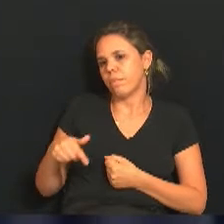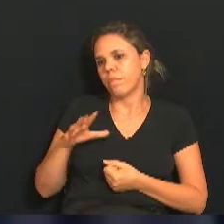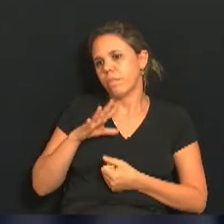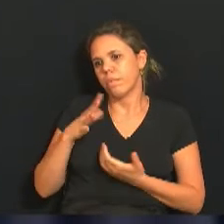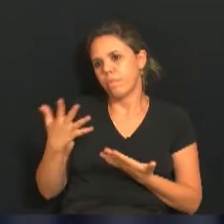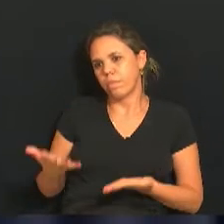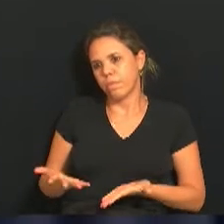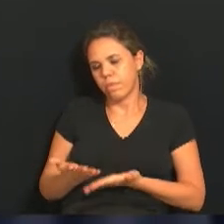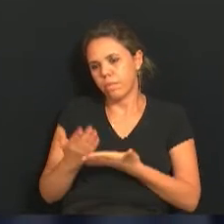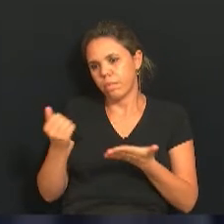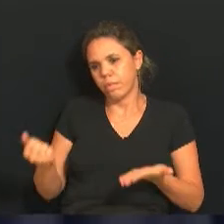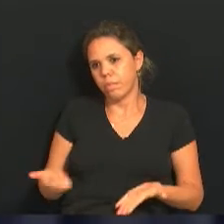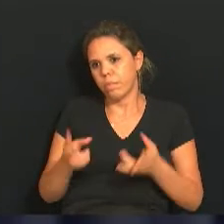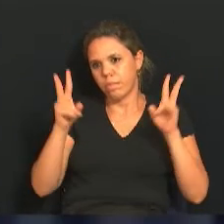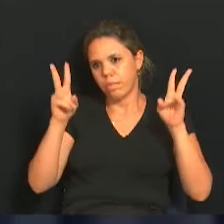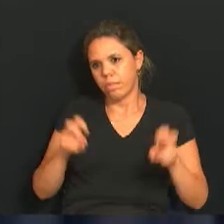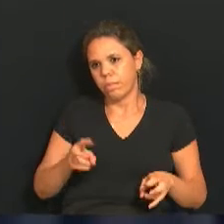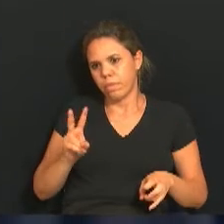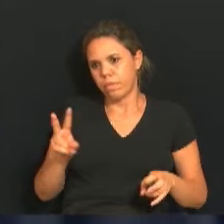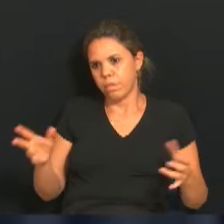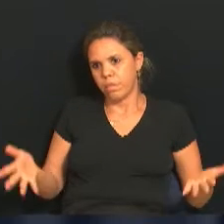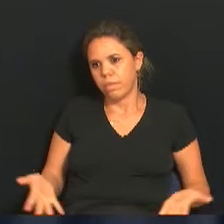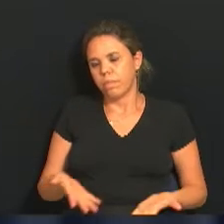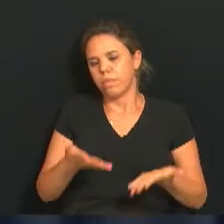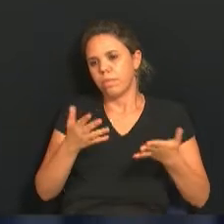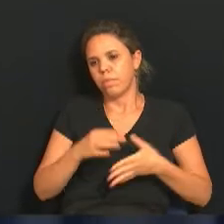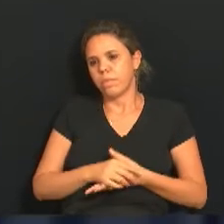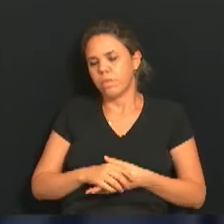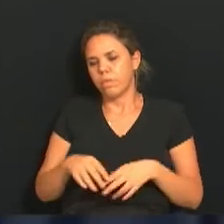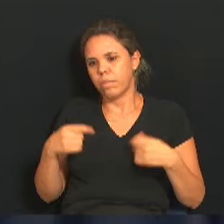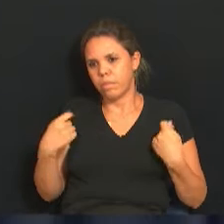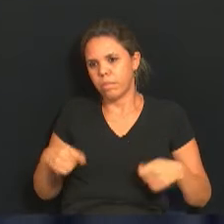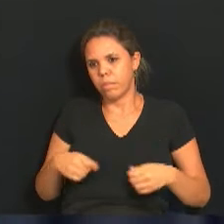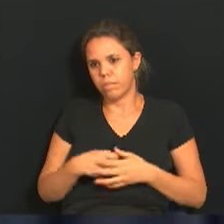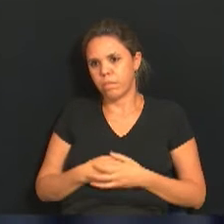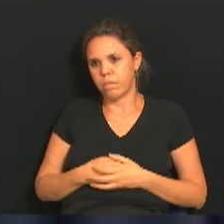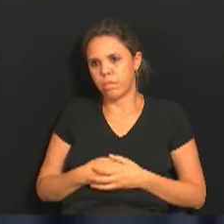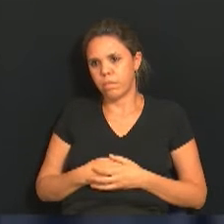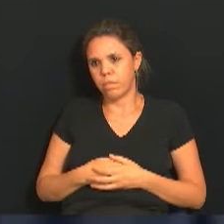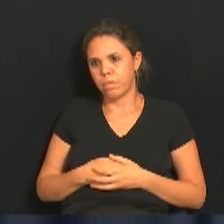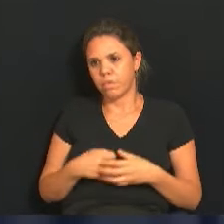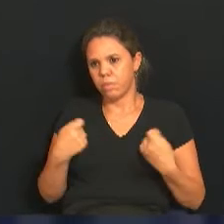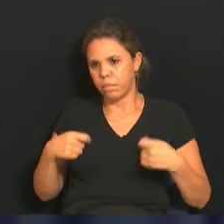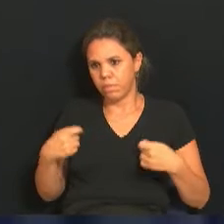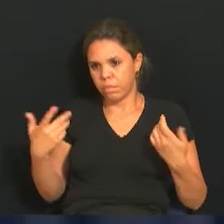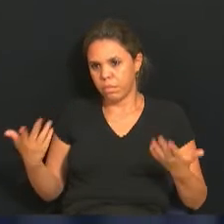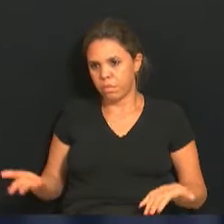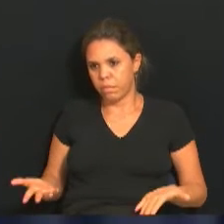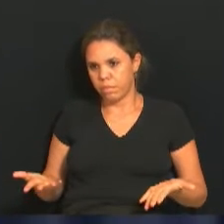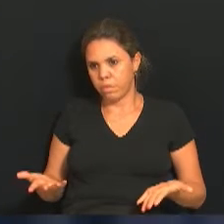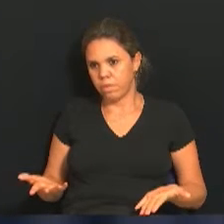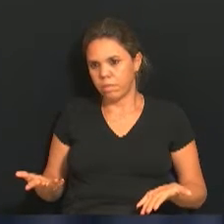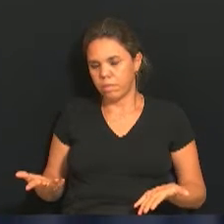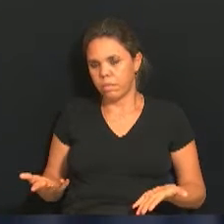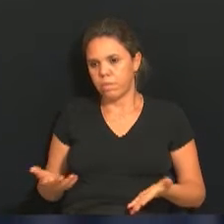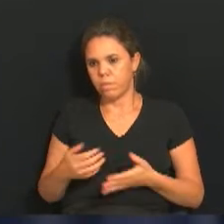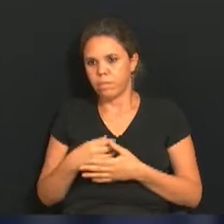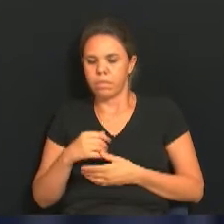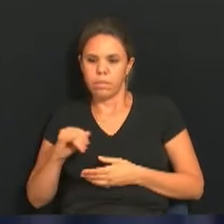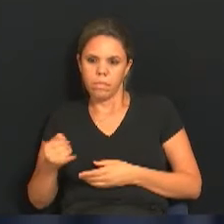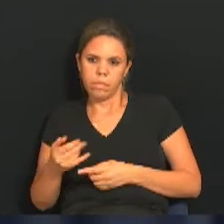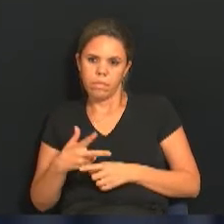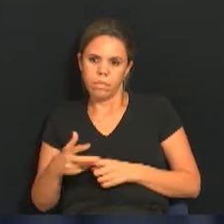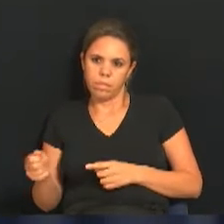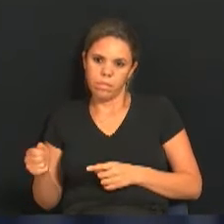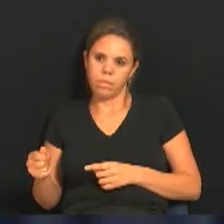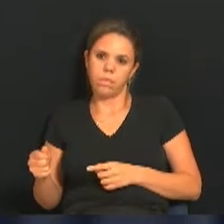gente levar esse tema sempre adiante, sempre que precisar, porque é algo que precisa de sair um pouquinho do papel e a gente passar